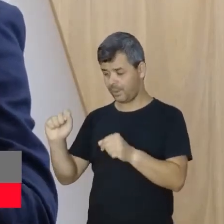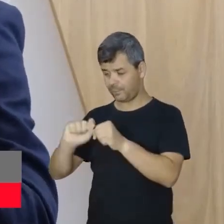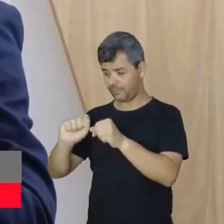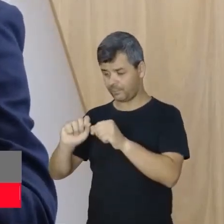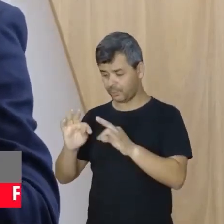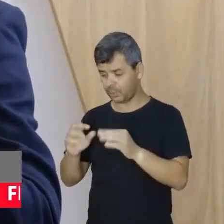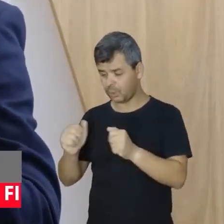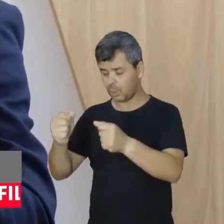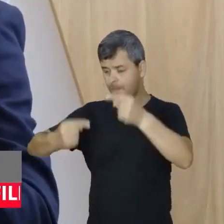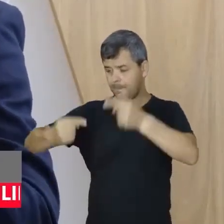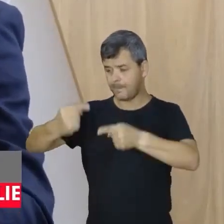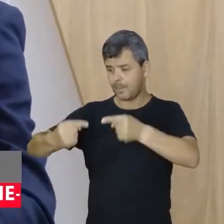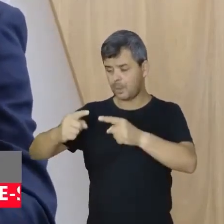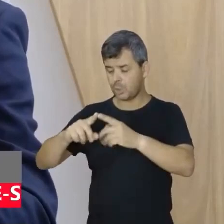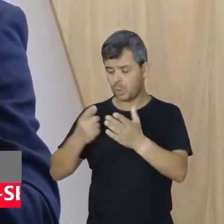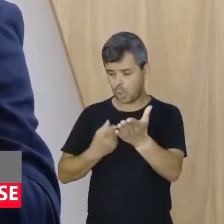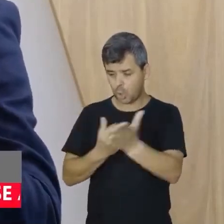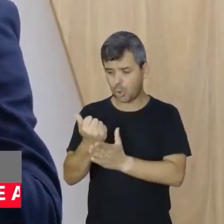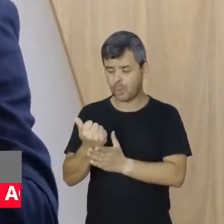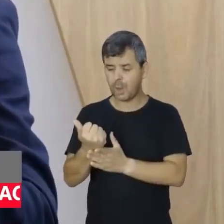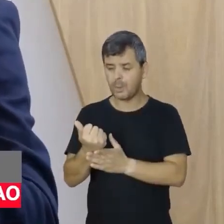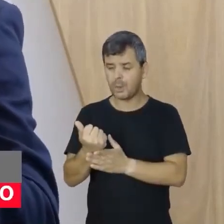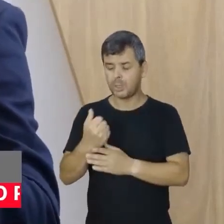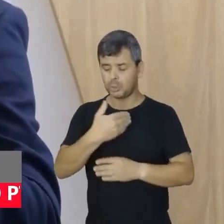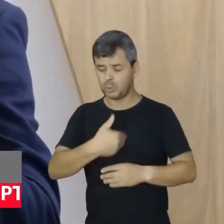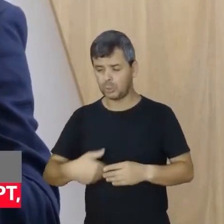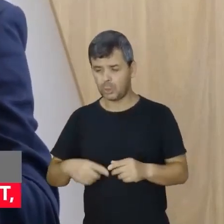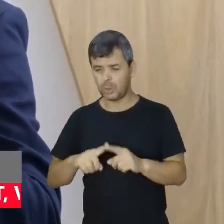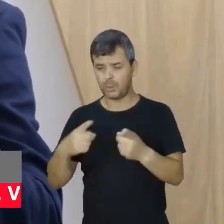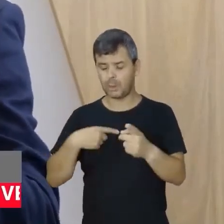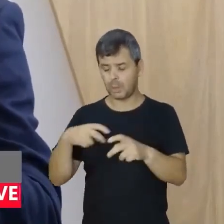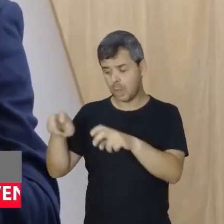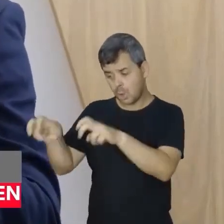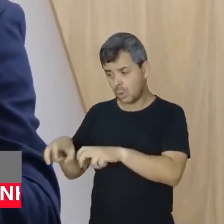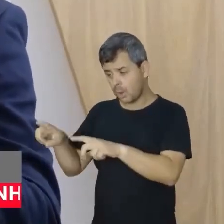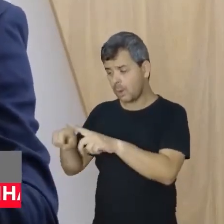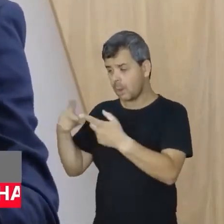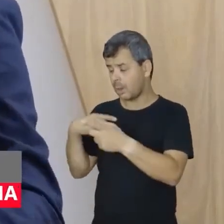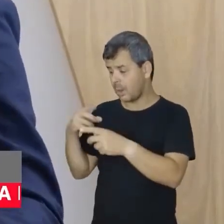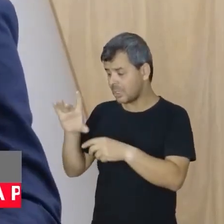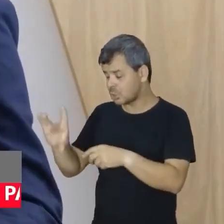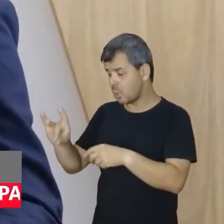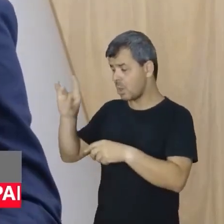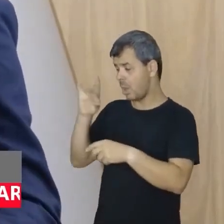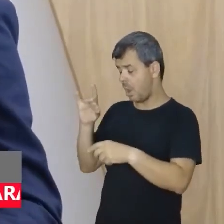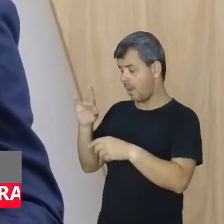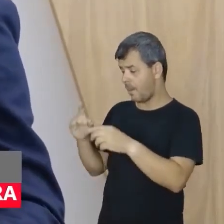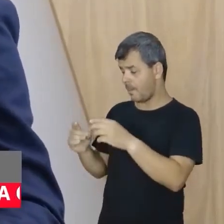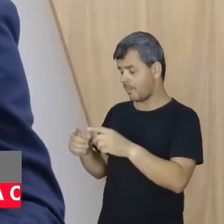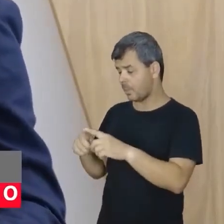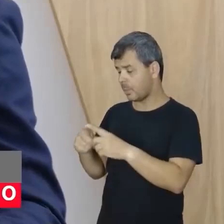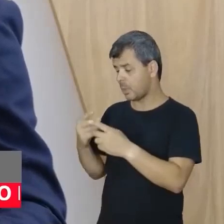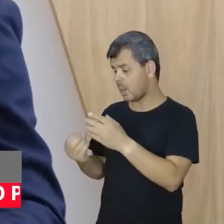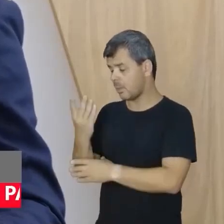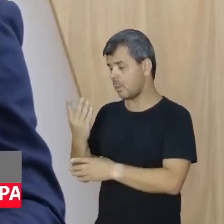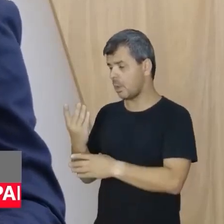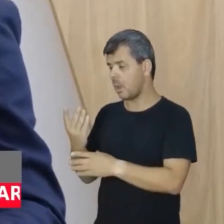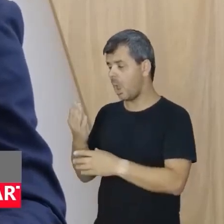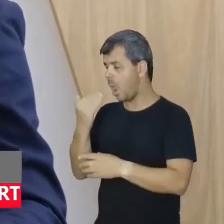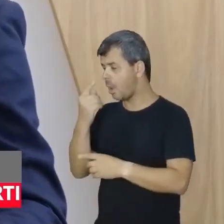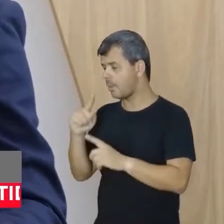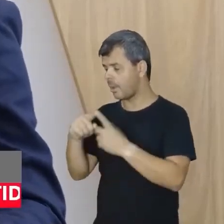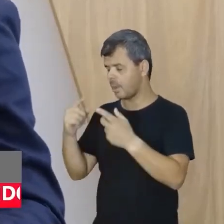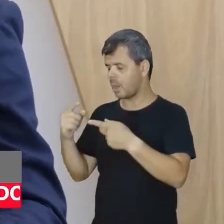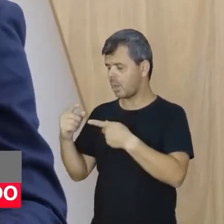refazendo outras políticas de compras públicas para garantir para o agricultor. Quem optar em produzir alimentos, nós vamos garantir que o governo,